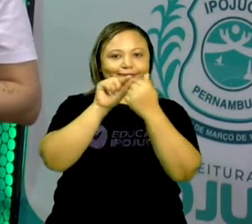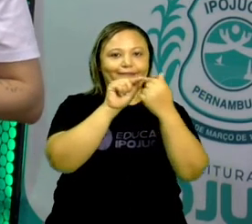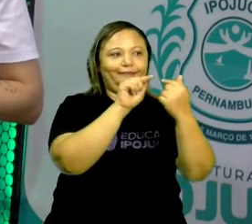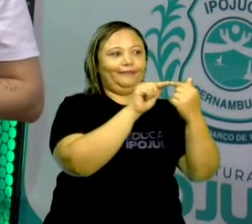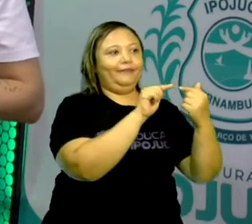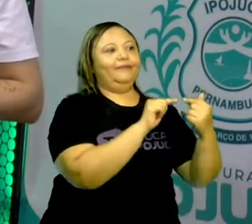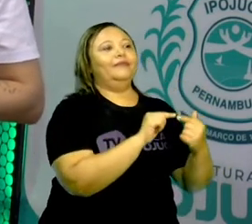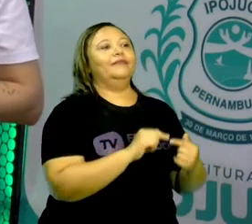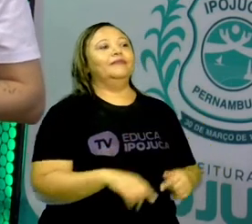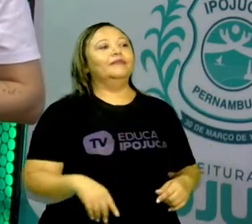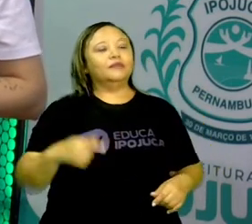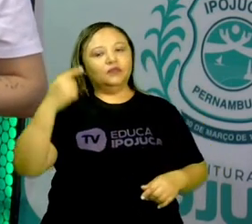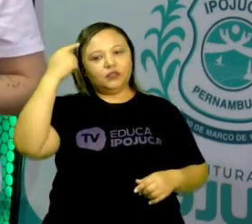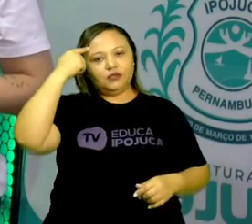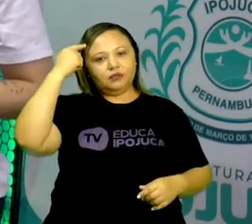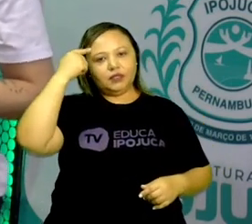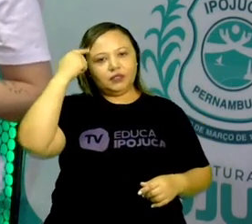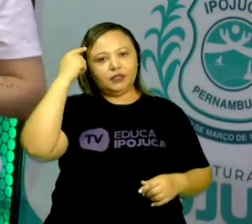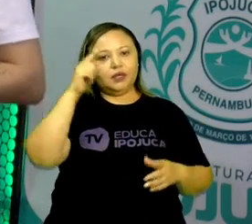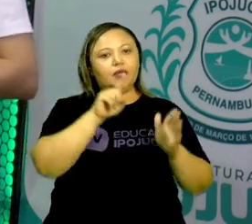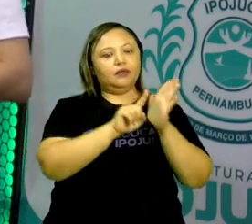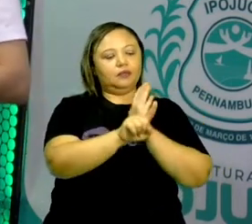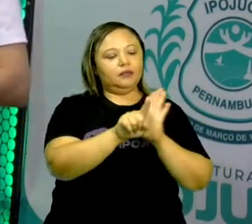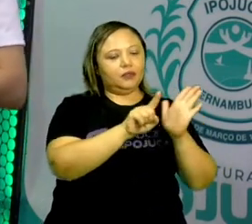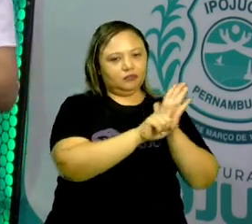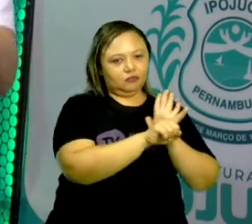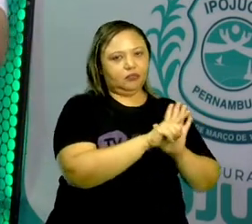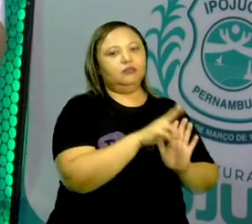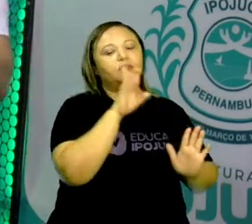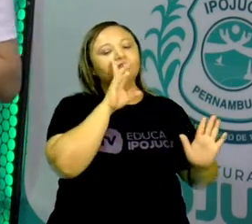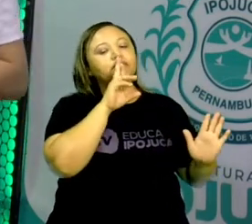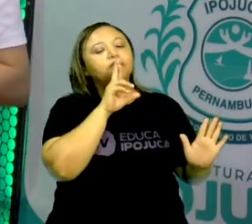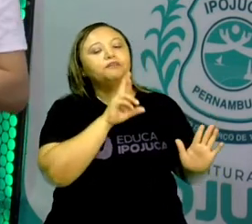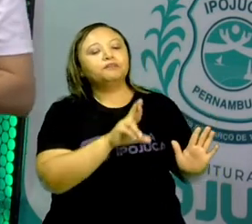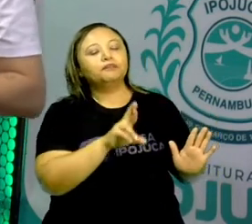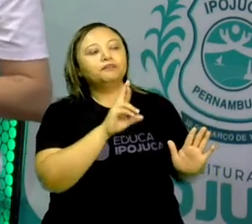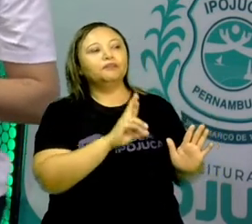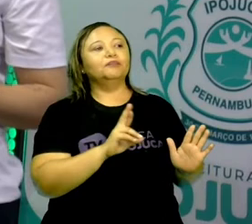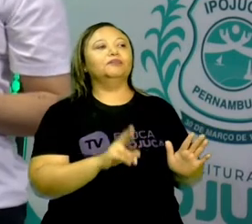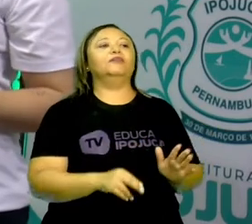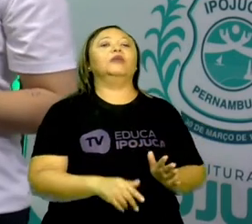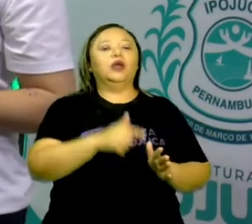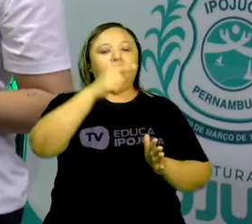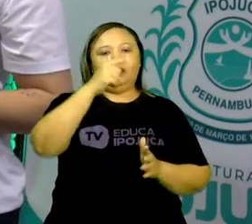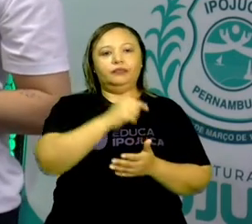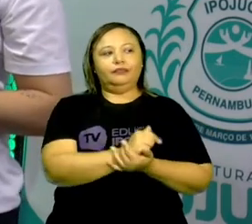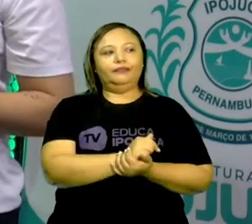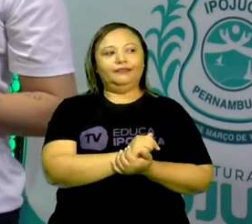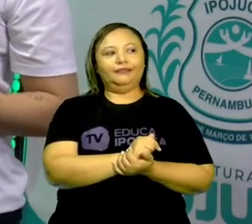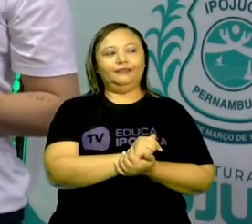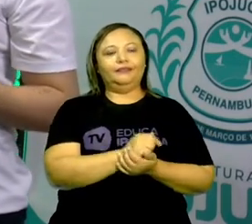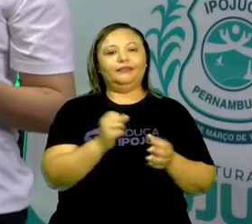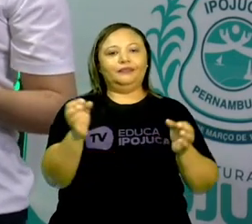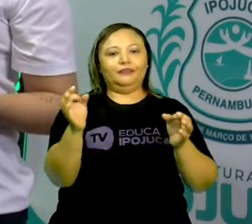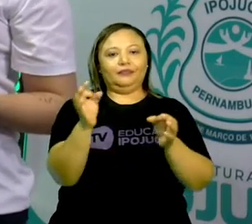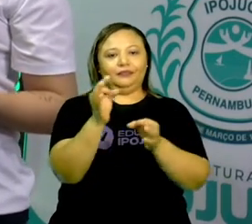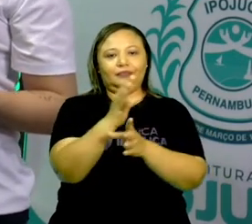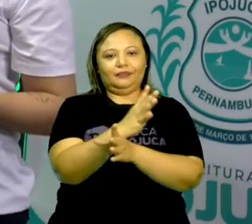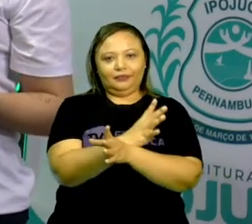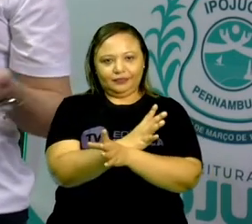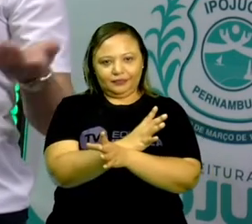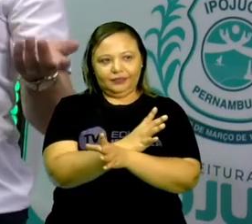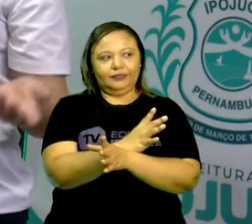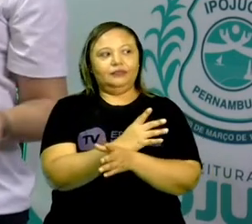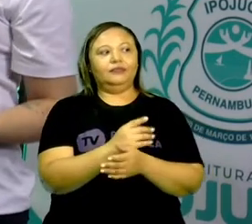aí vocês vão refletir sobre essas duas questões, vão responder e na próxima aula a gente vai retomar, tá bom? Então aqui